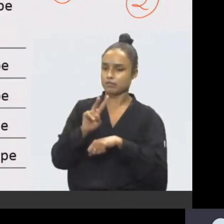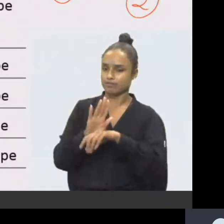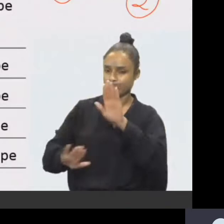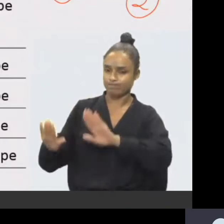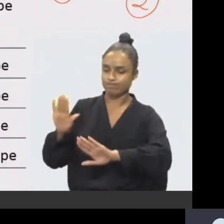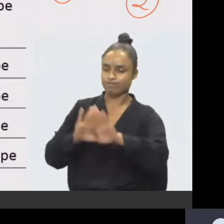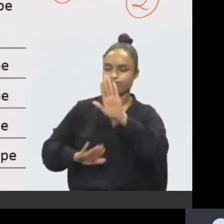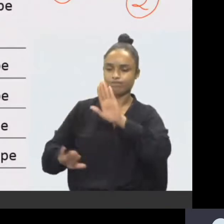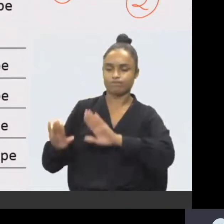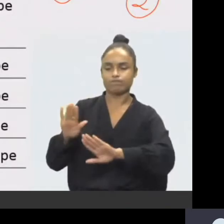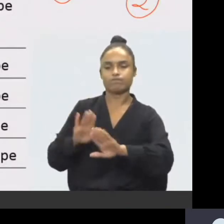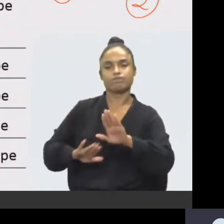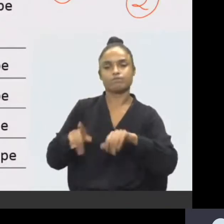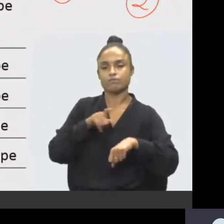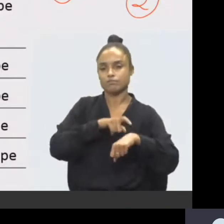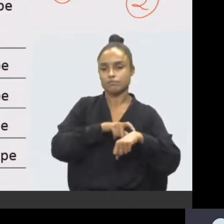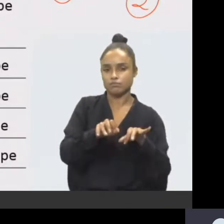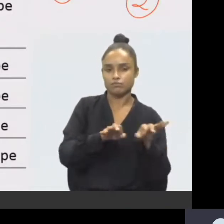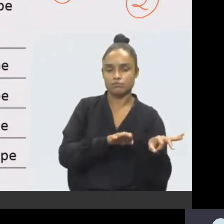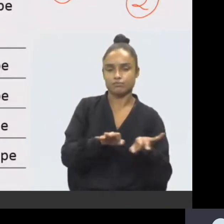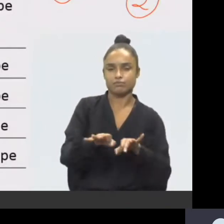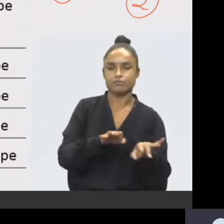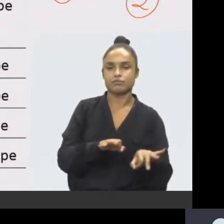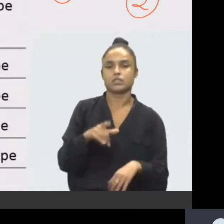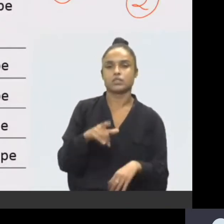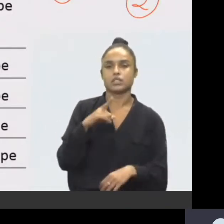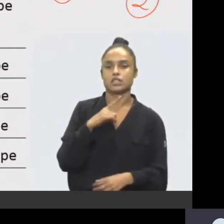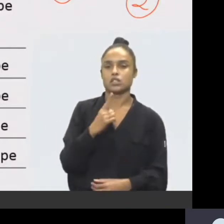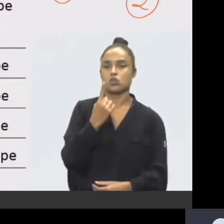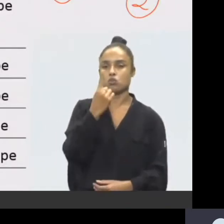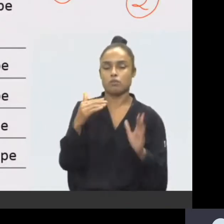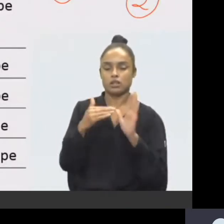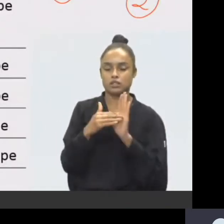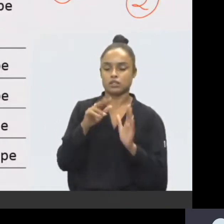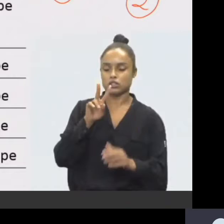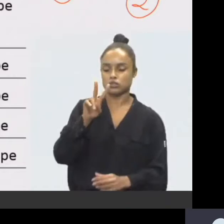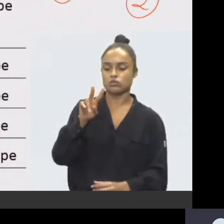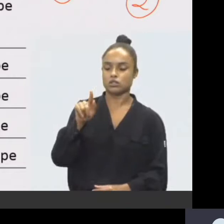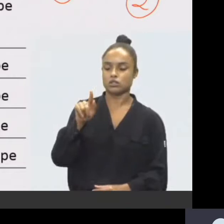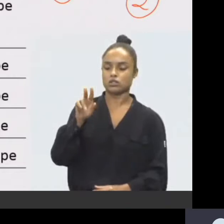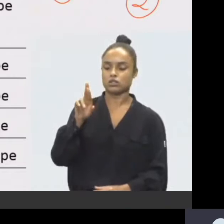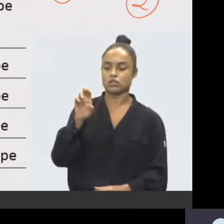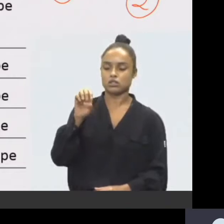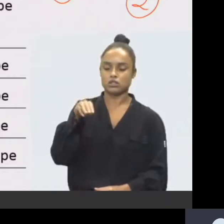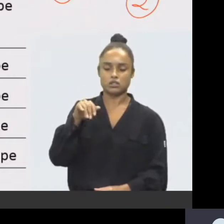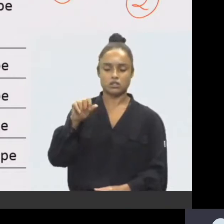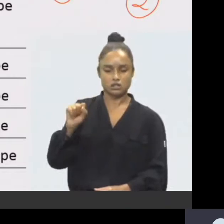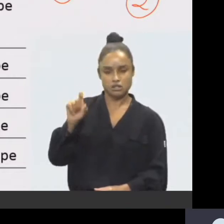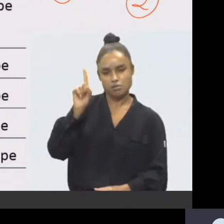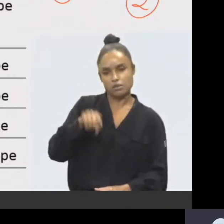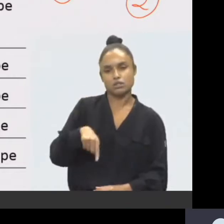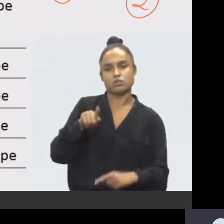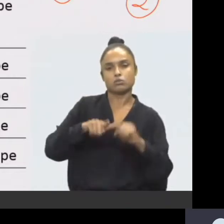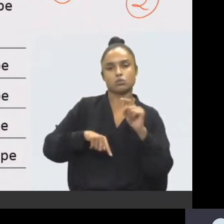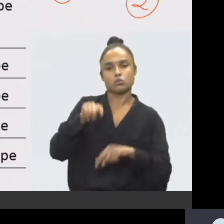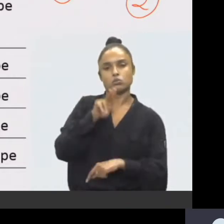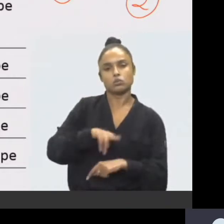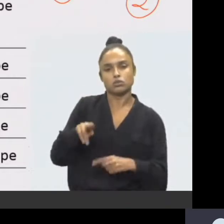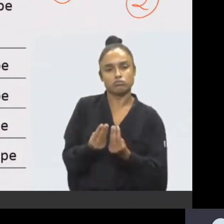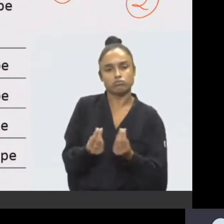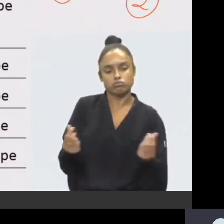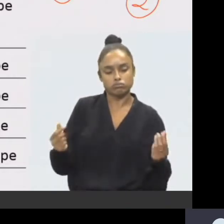dessa solução, e nós vamos utilizar aproximadamente 1 a 2 gramas por equipe desse composto. Nós